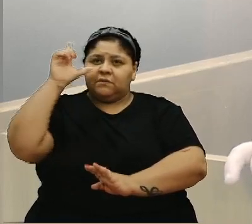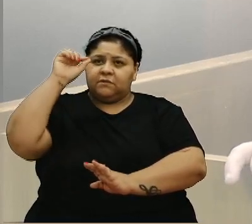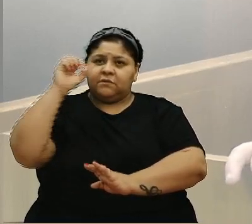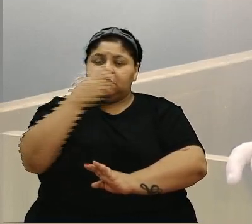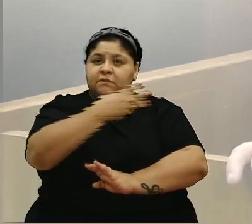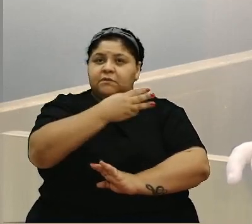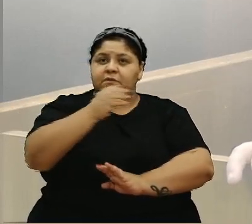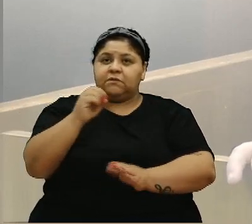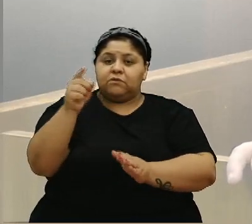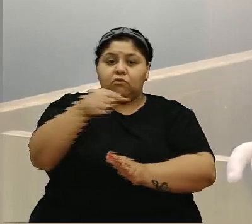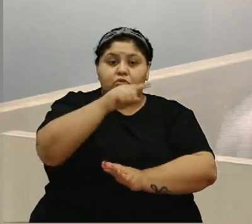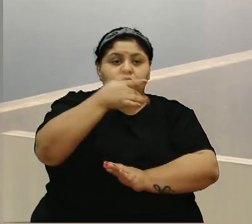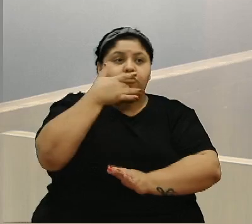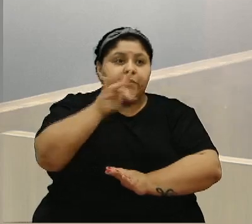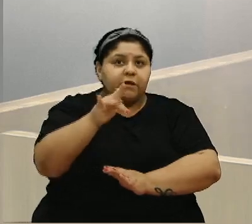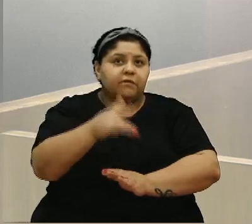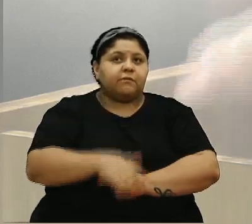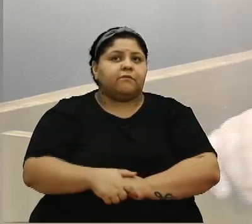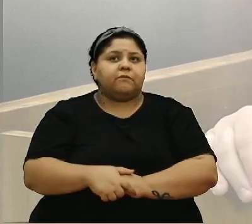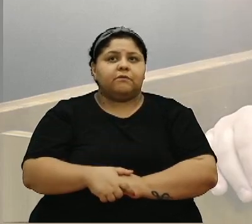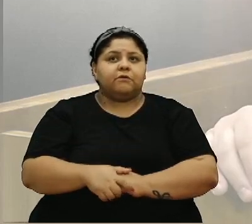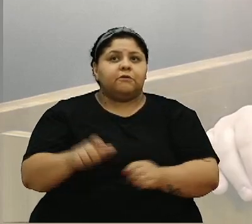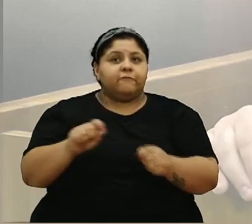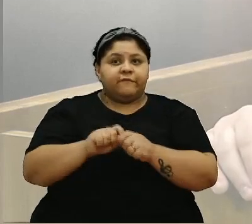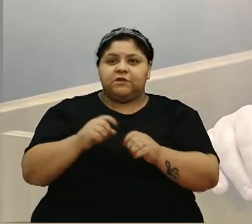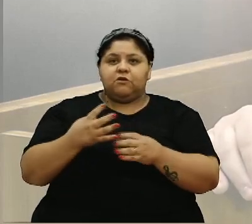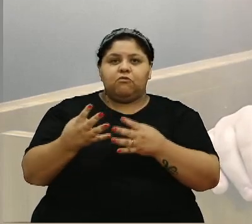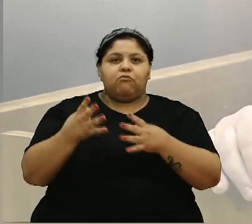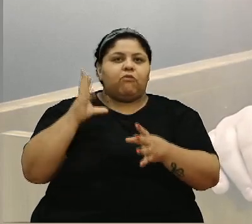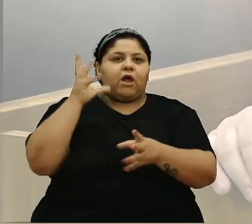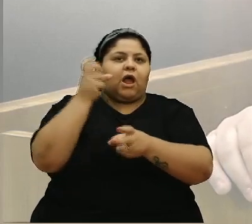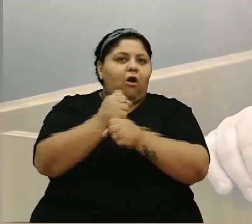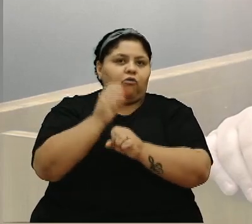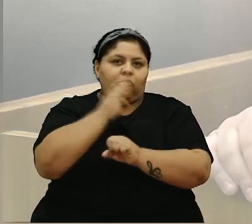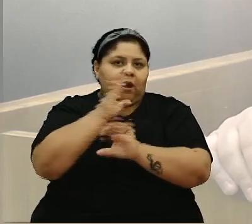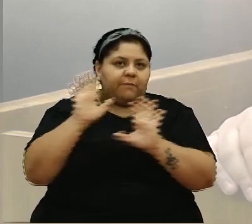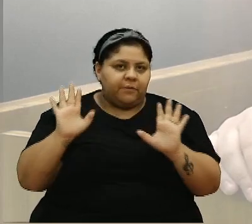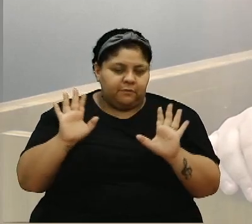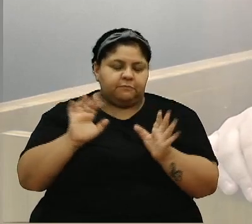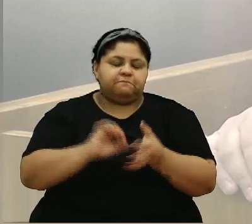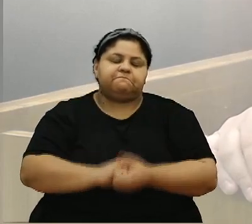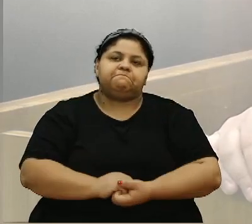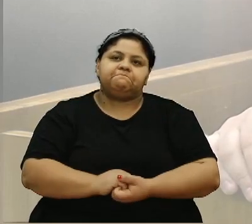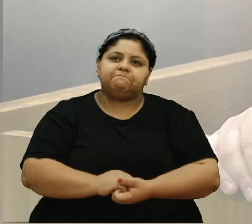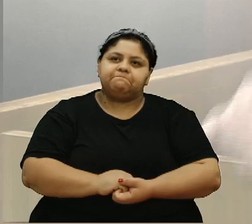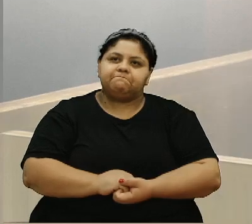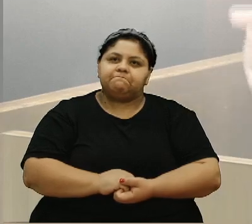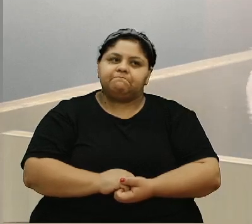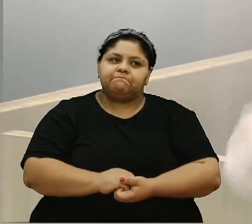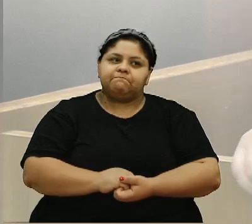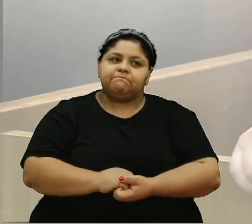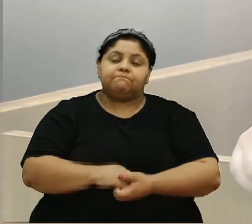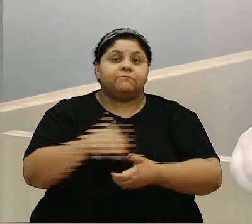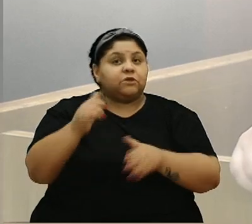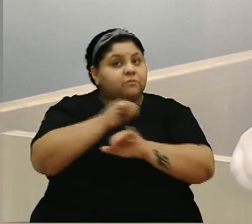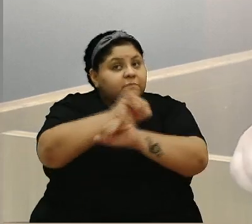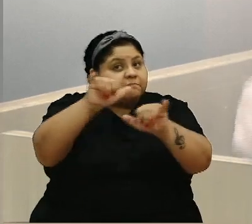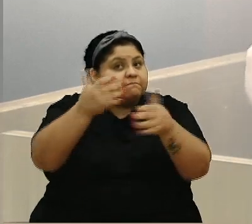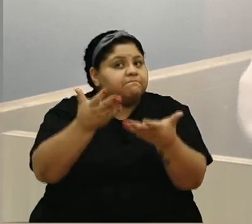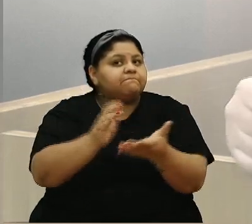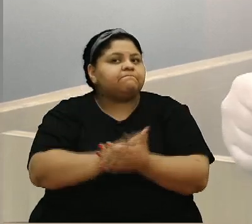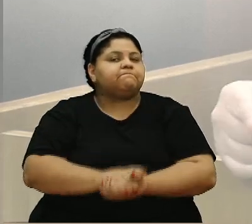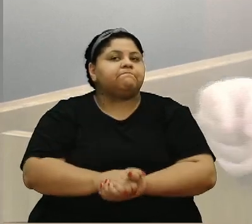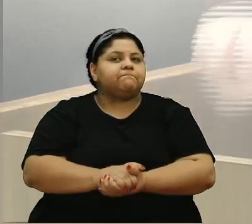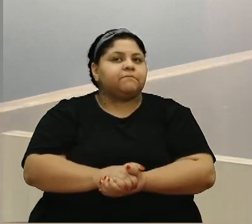30% nulo e branco. Fazendo uma matemática assim, básica. Então, é um recado. E